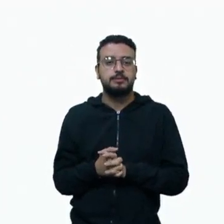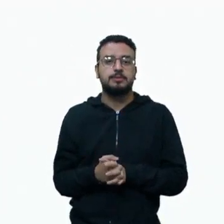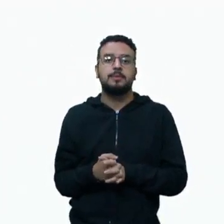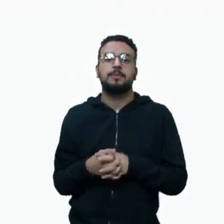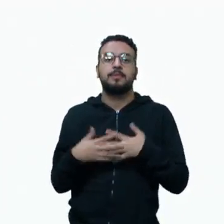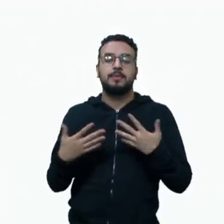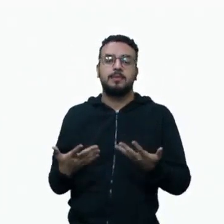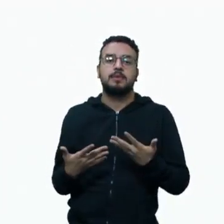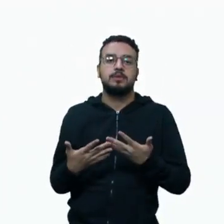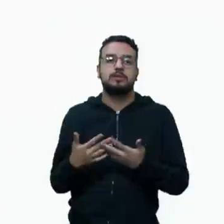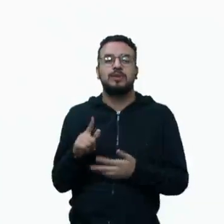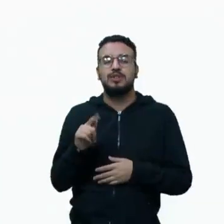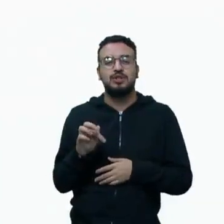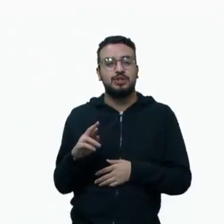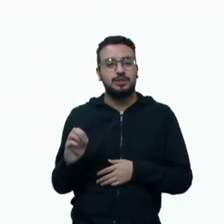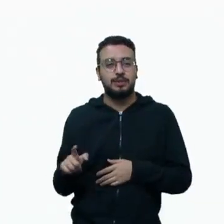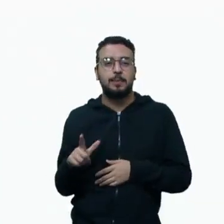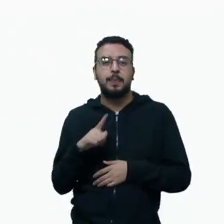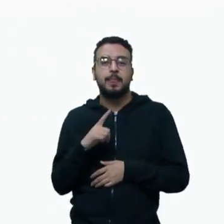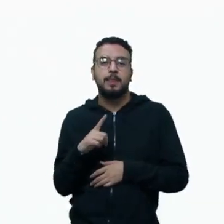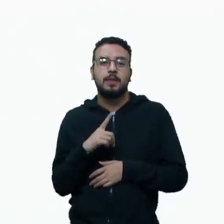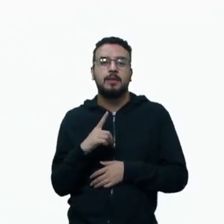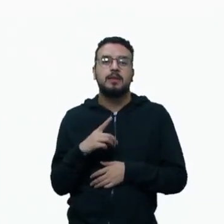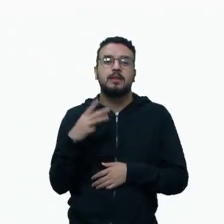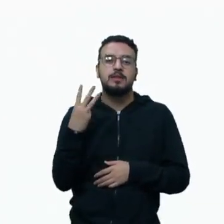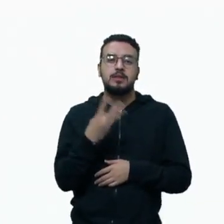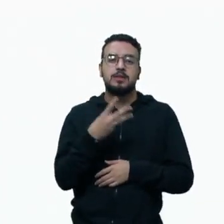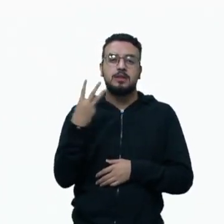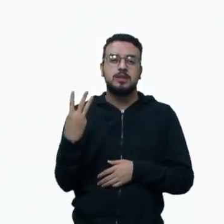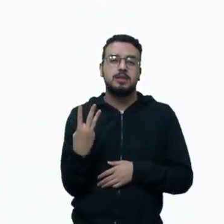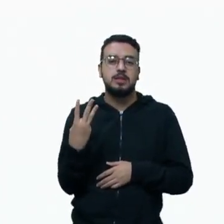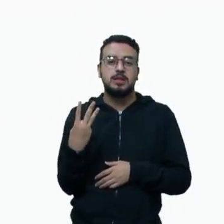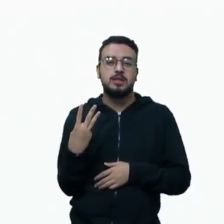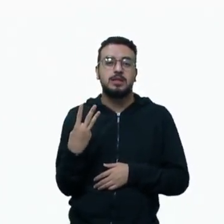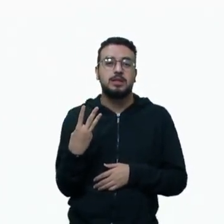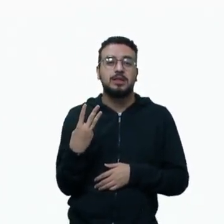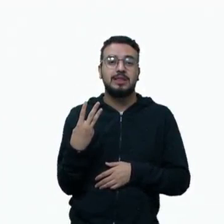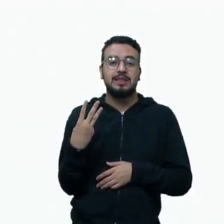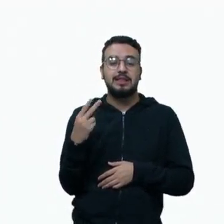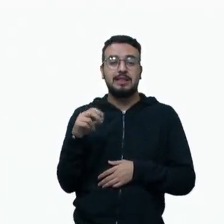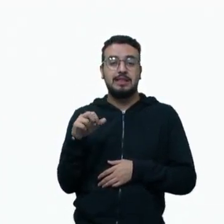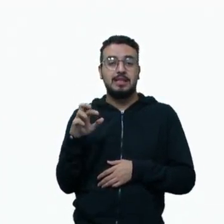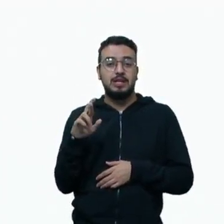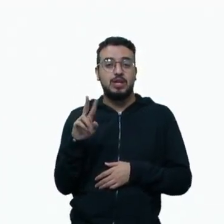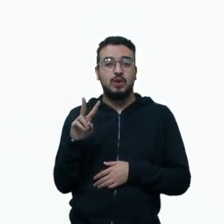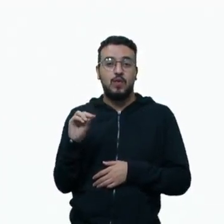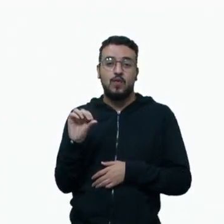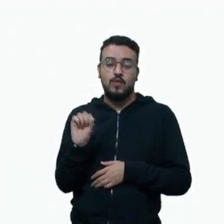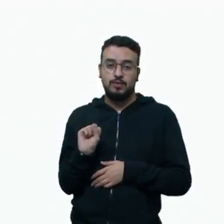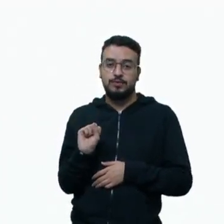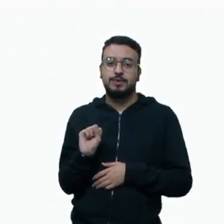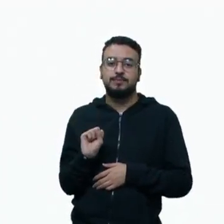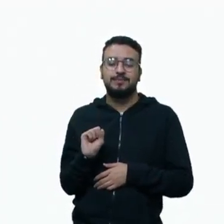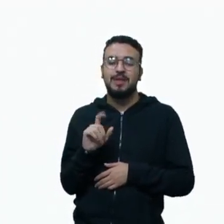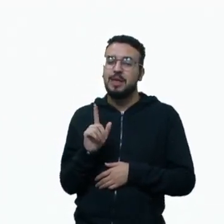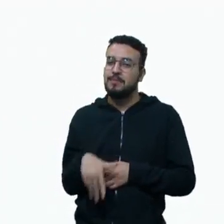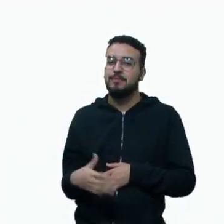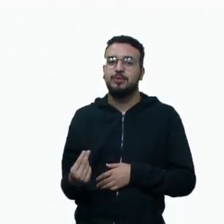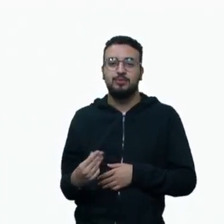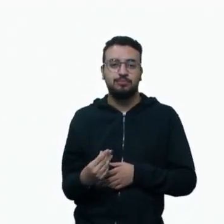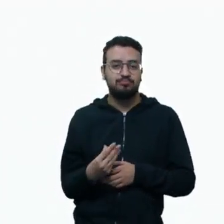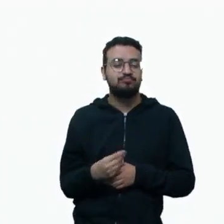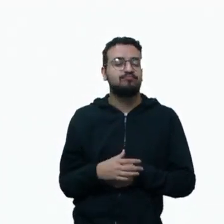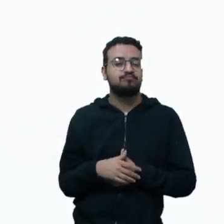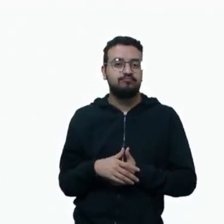Bom, em linhas gerais, nós temos 33 pares de nervos espinhais. É nervo, hein?